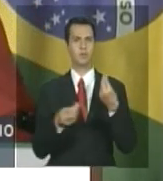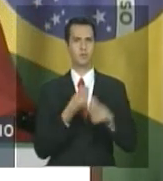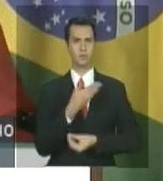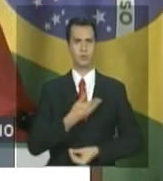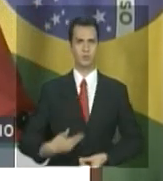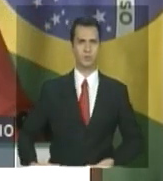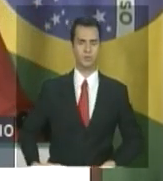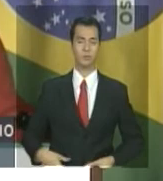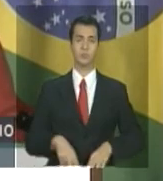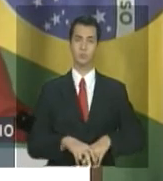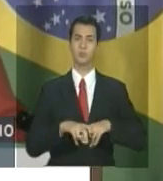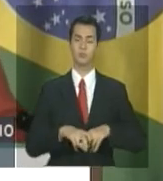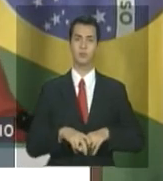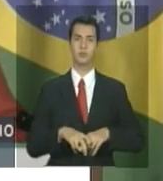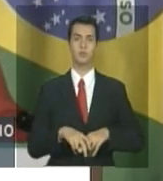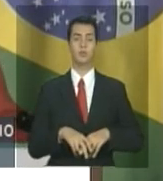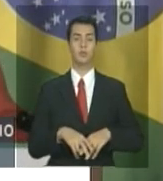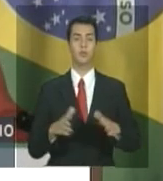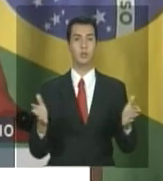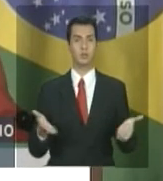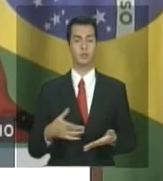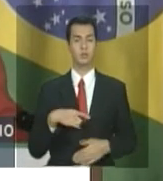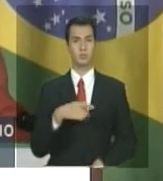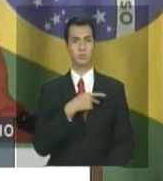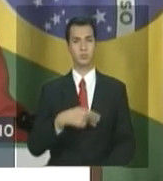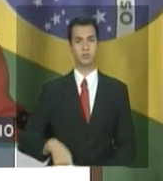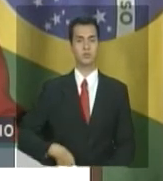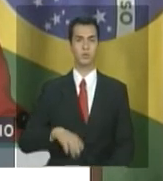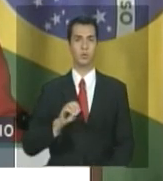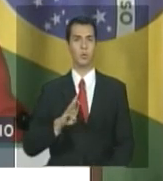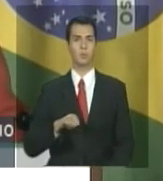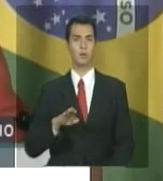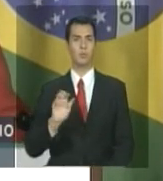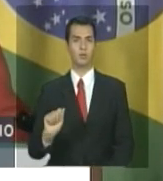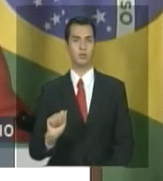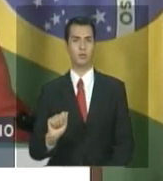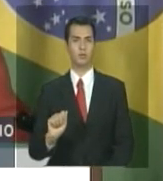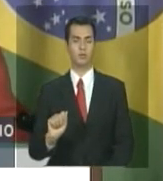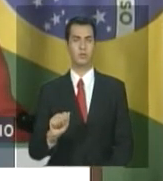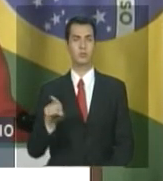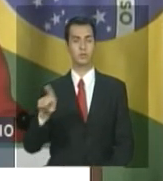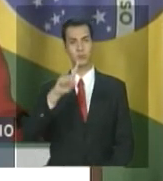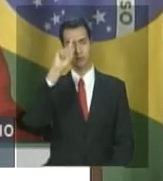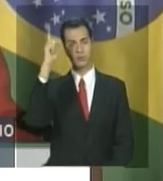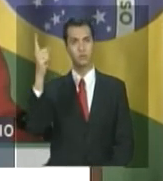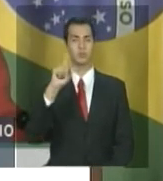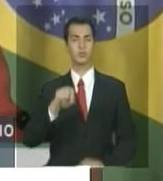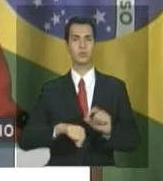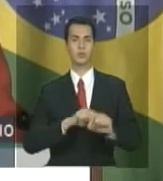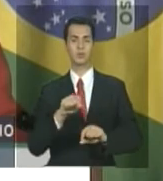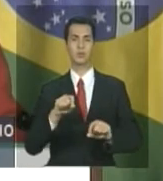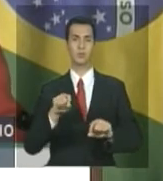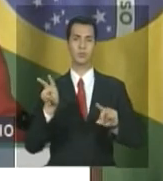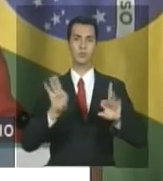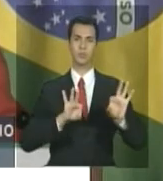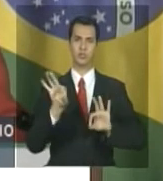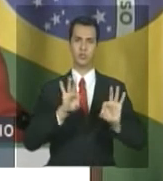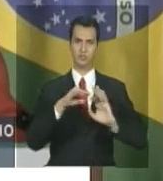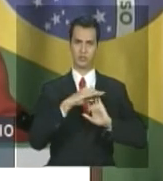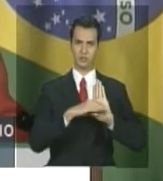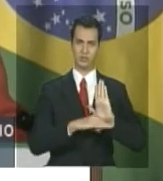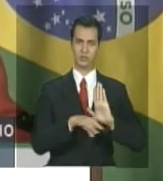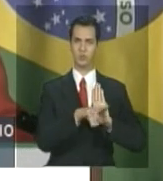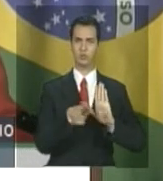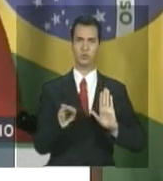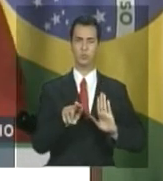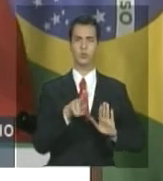isso, saudamos a iniciativa do presidente Obama do governo aberto, porque o governo aberto não